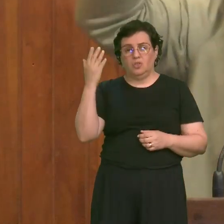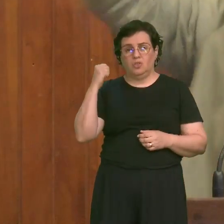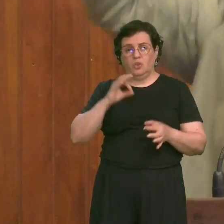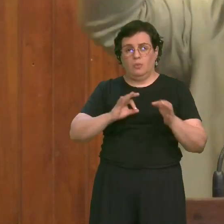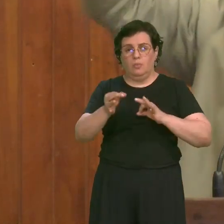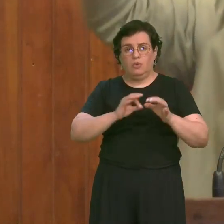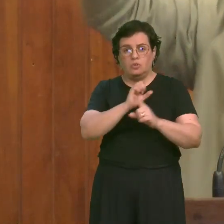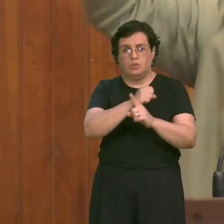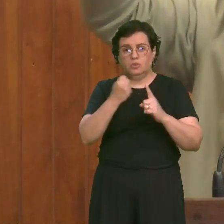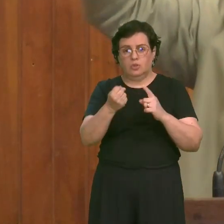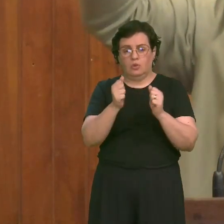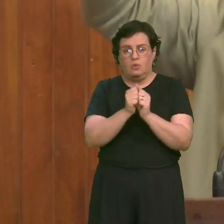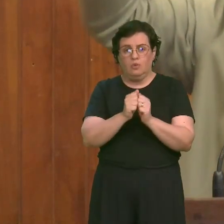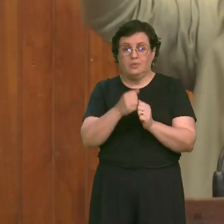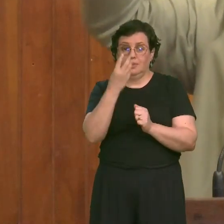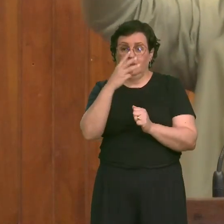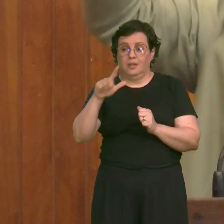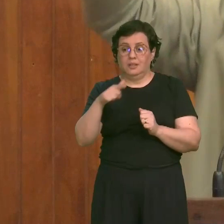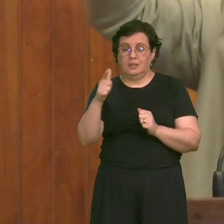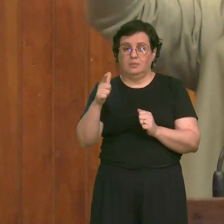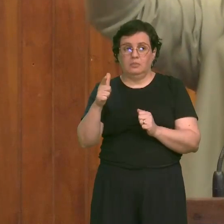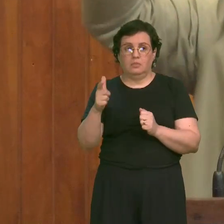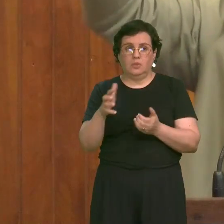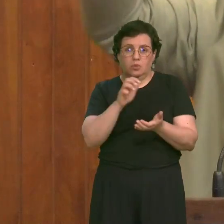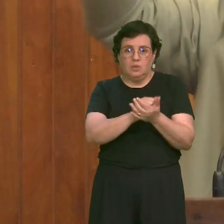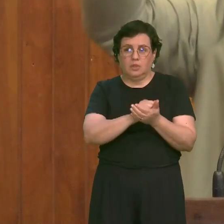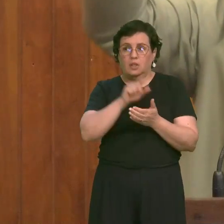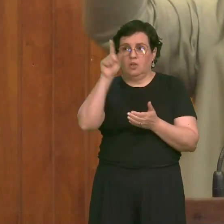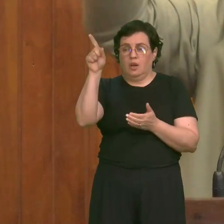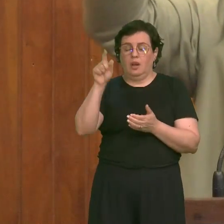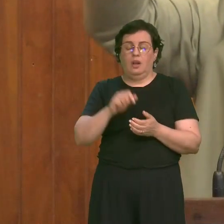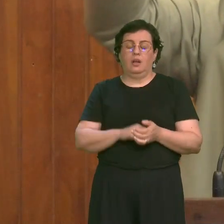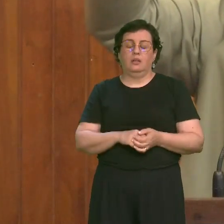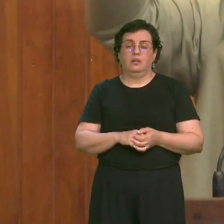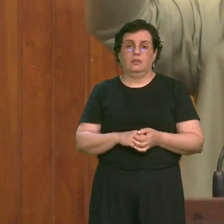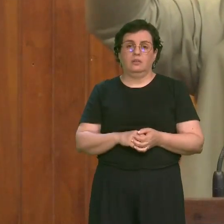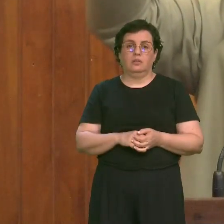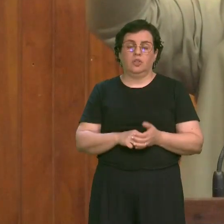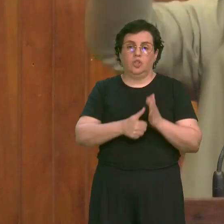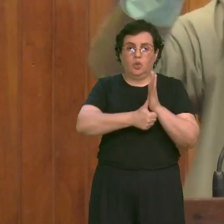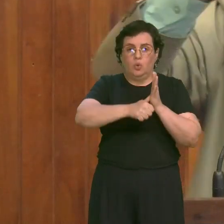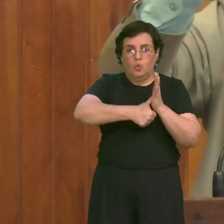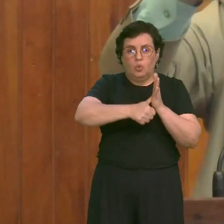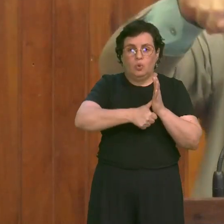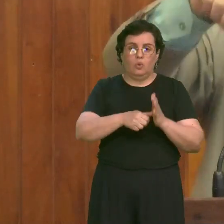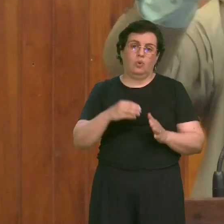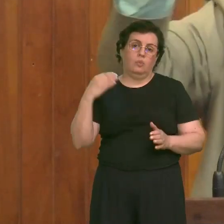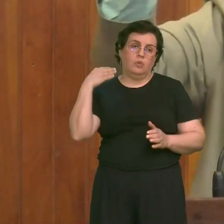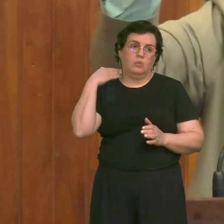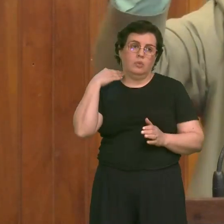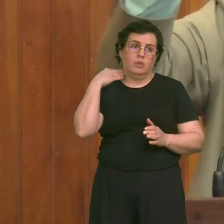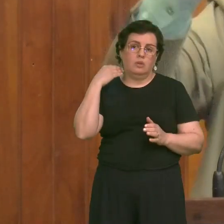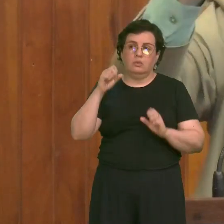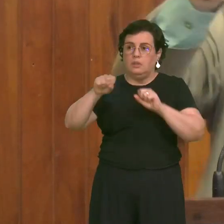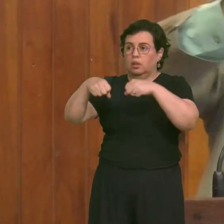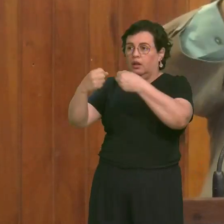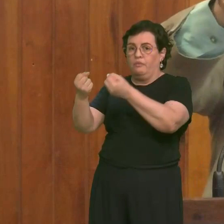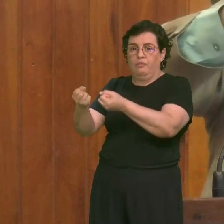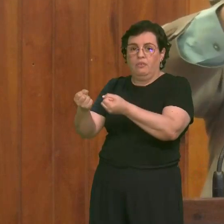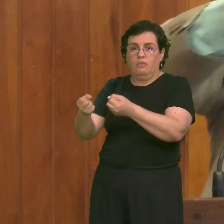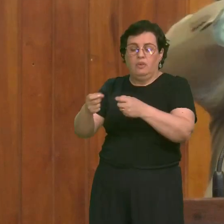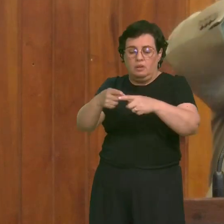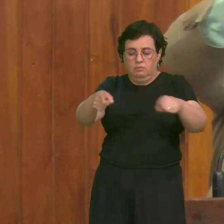com 3 mil inscritos praticando lá no clube dos bancários devolver o ginásio